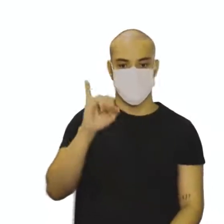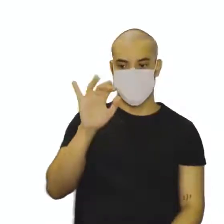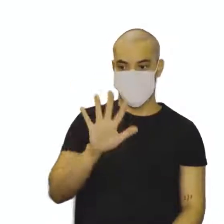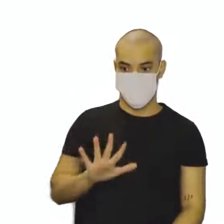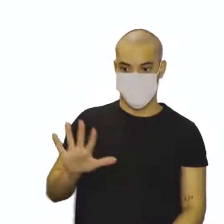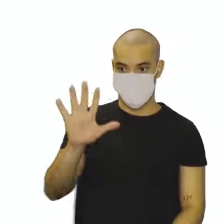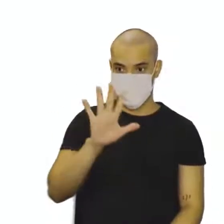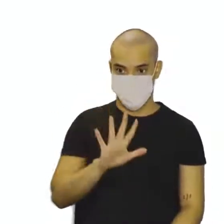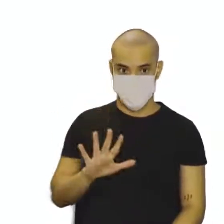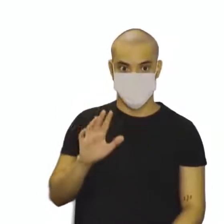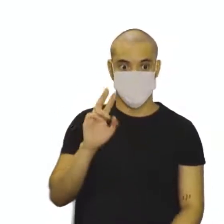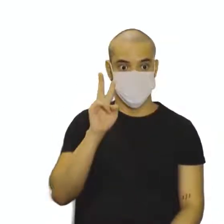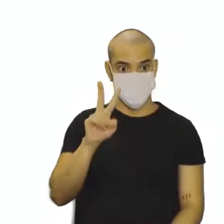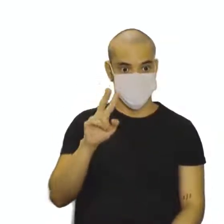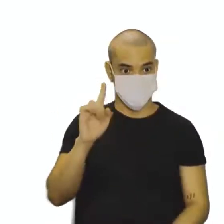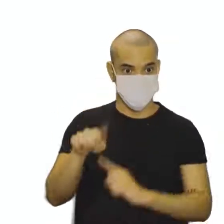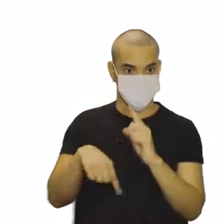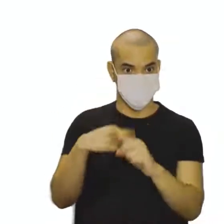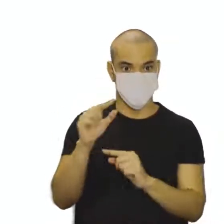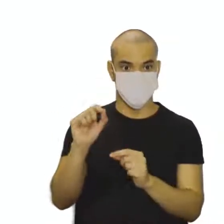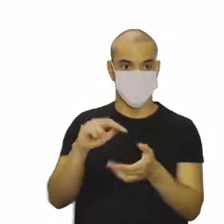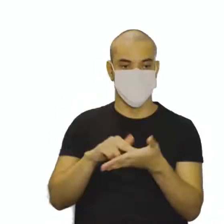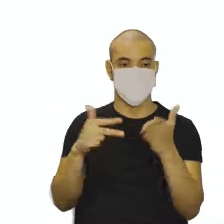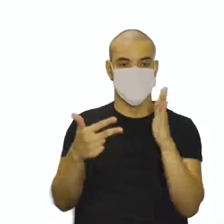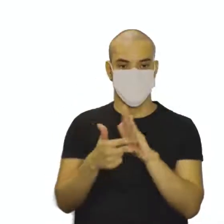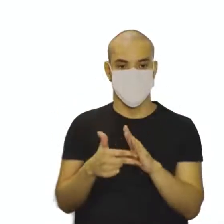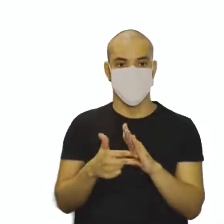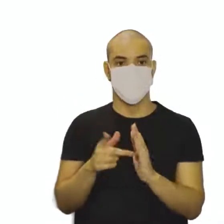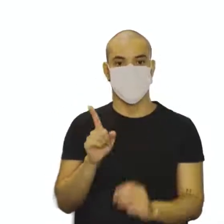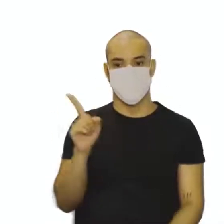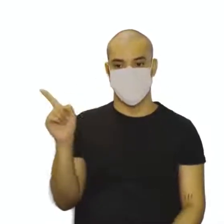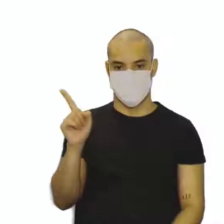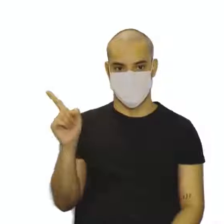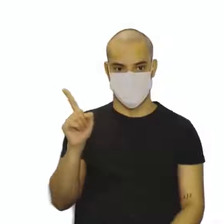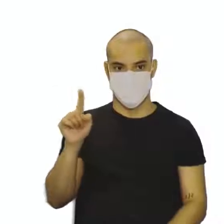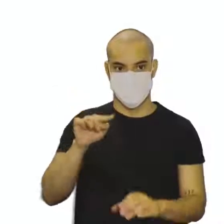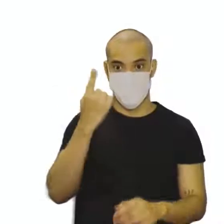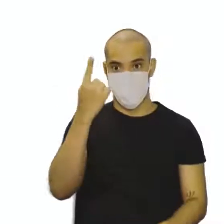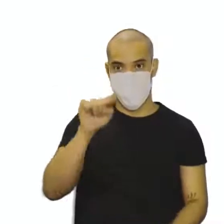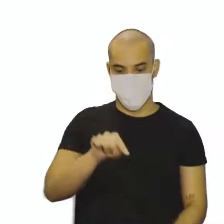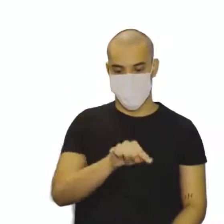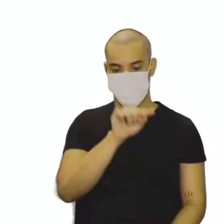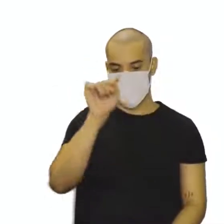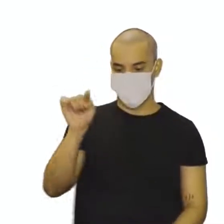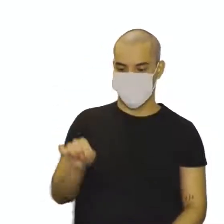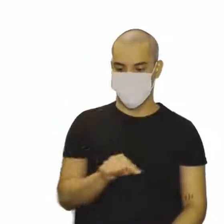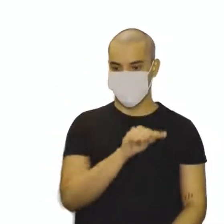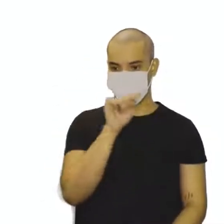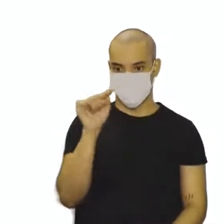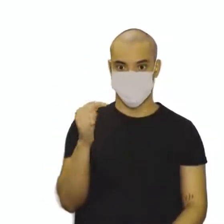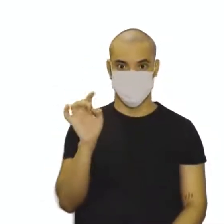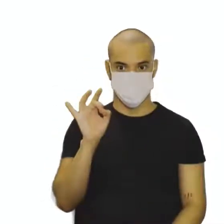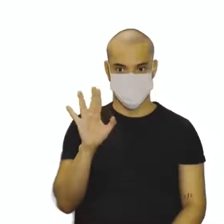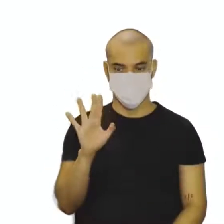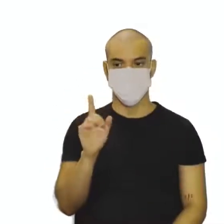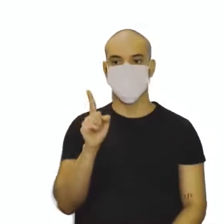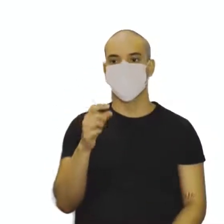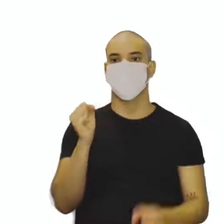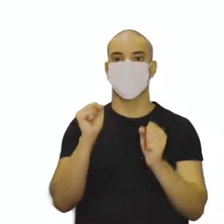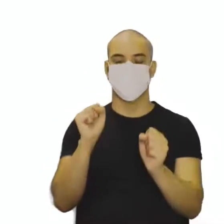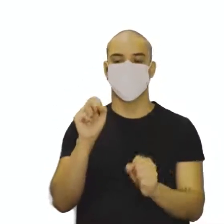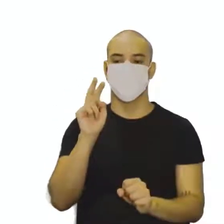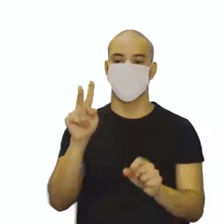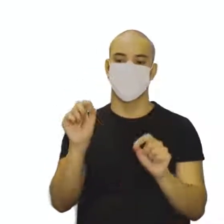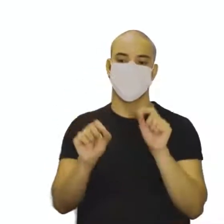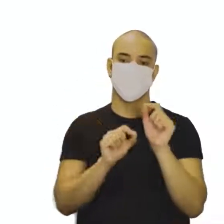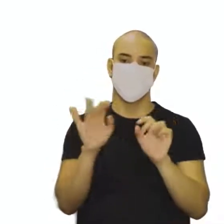nós vamos ver daqui a pouco do que se trata. Isso aqui é uma espira, que é uma volta só. E aqui, olha só, vocês podem ver, ó, nós temos